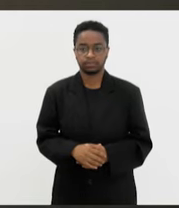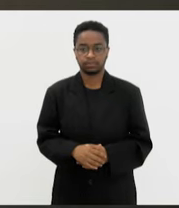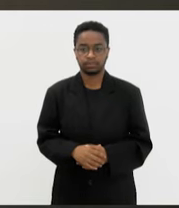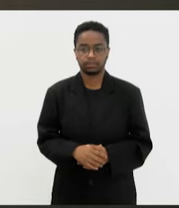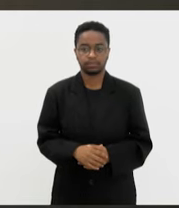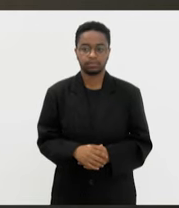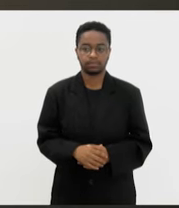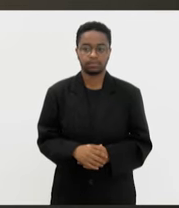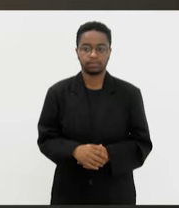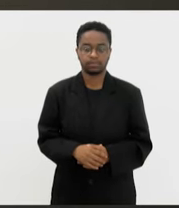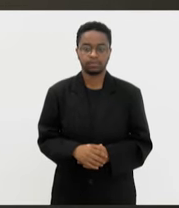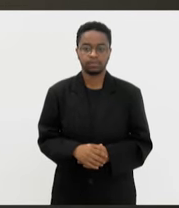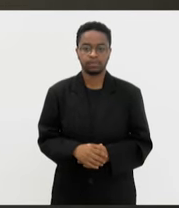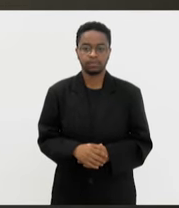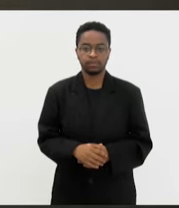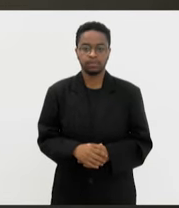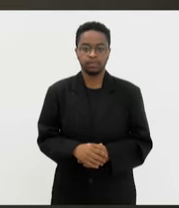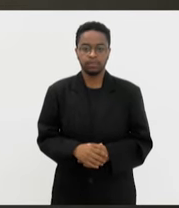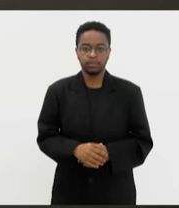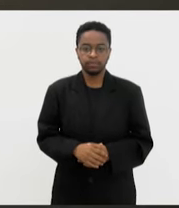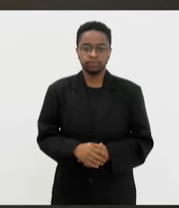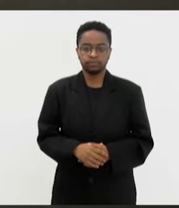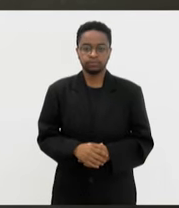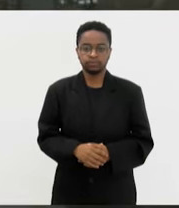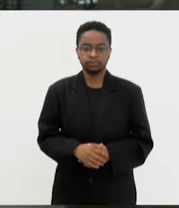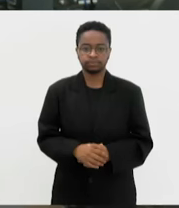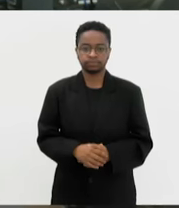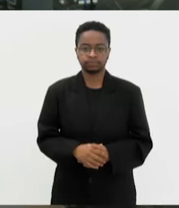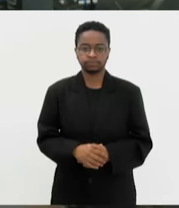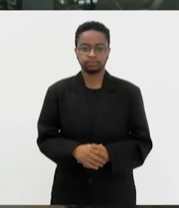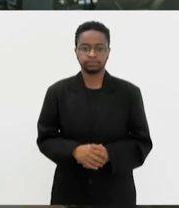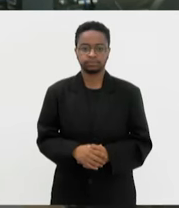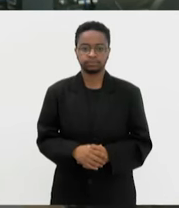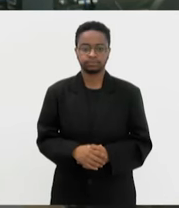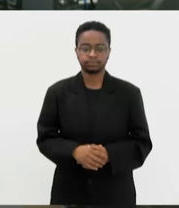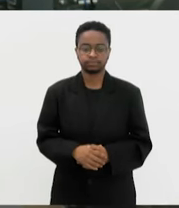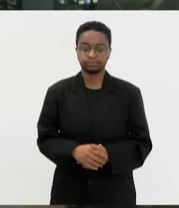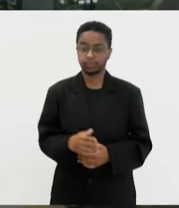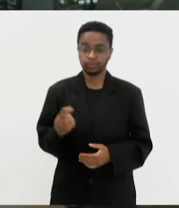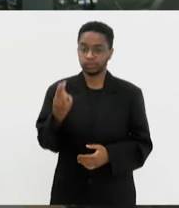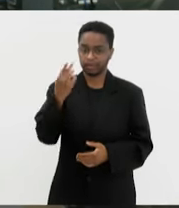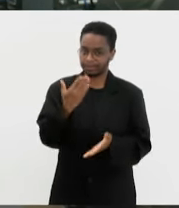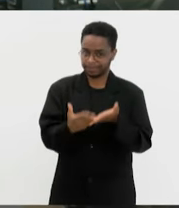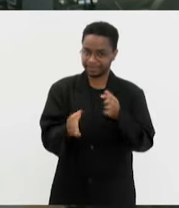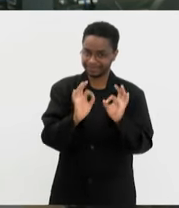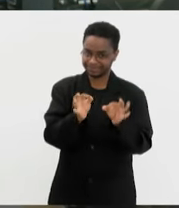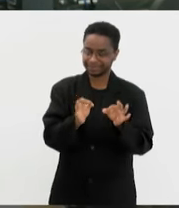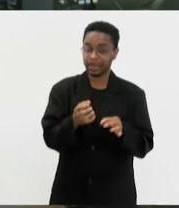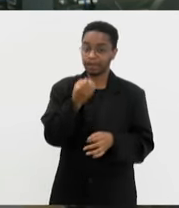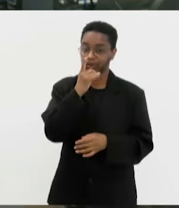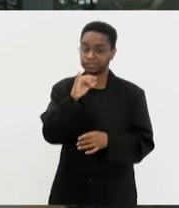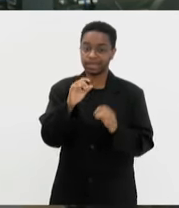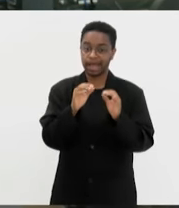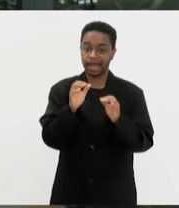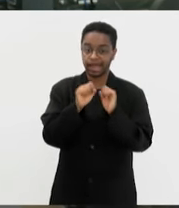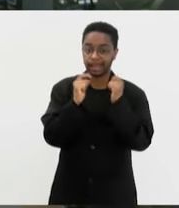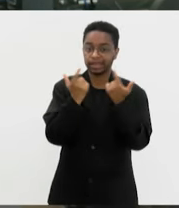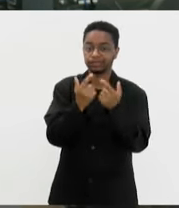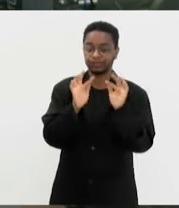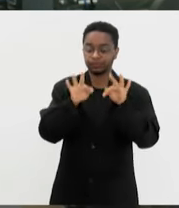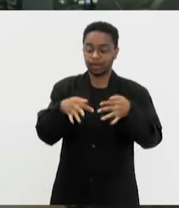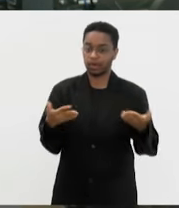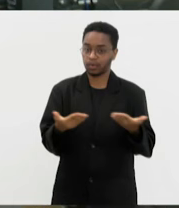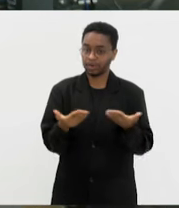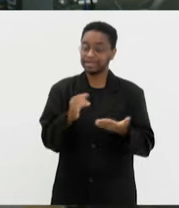Imperdível. O Bom Dia Alerj fica por aqui. Se você quiser